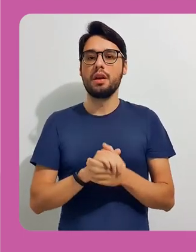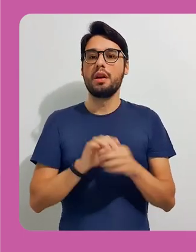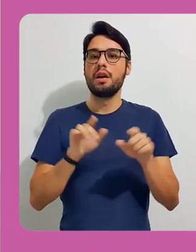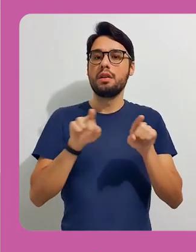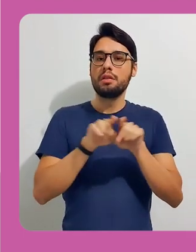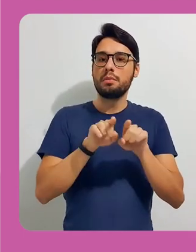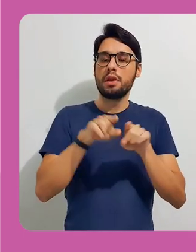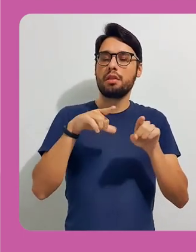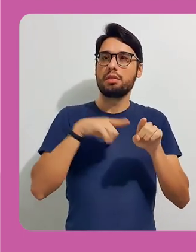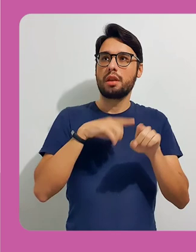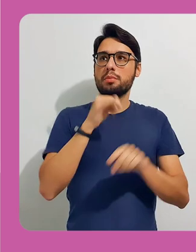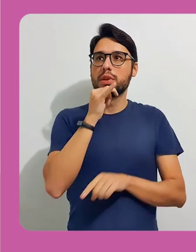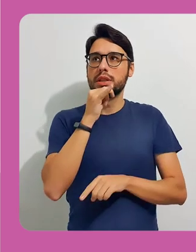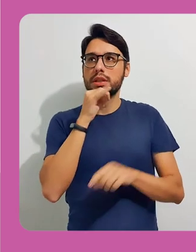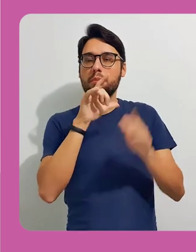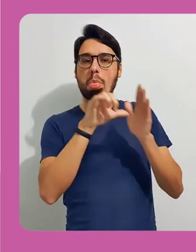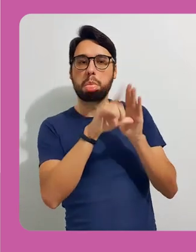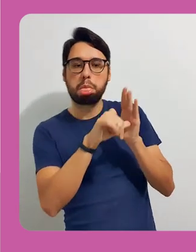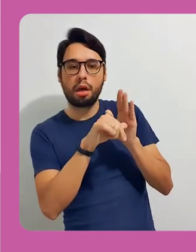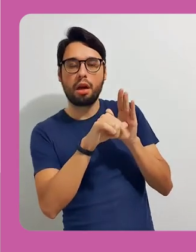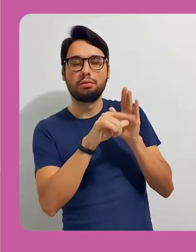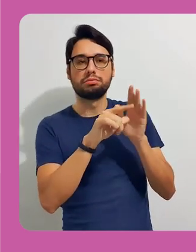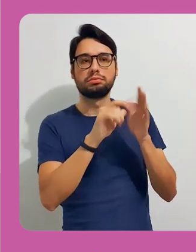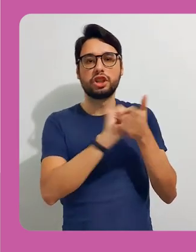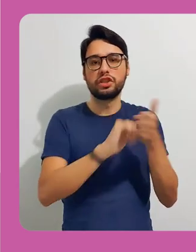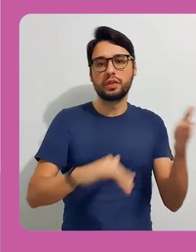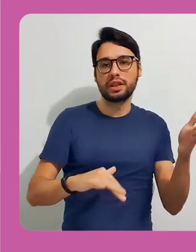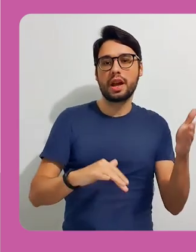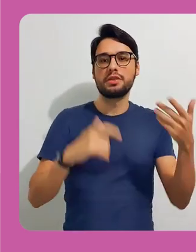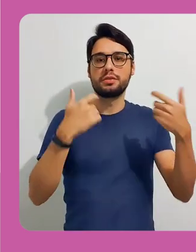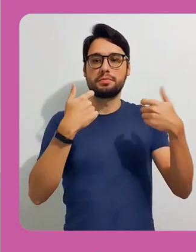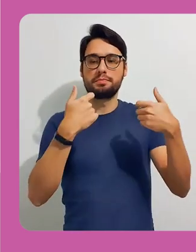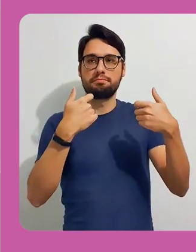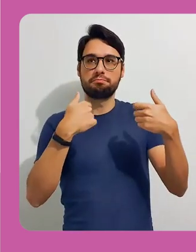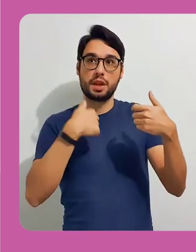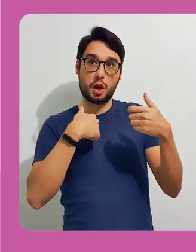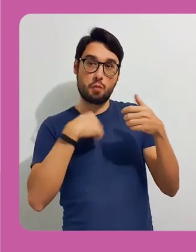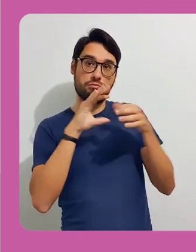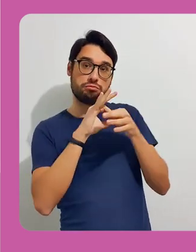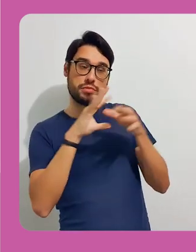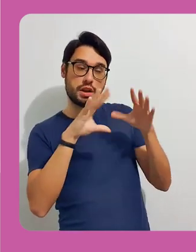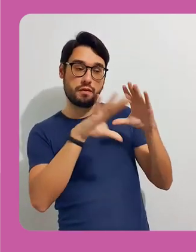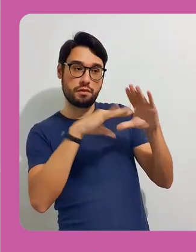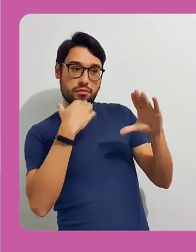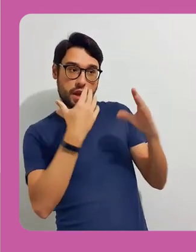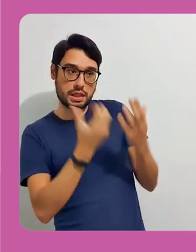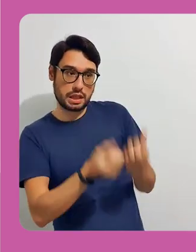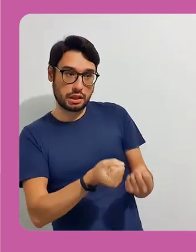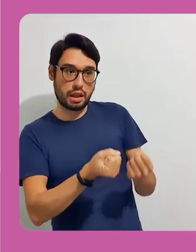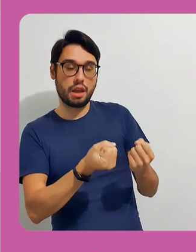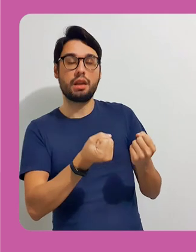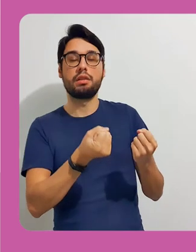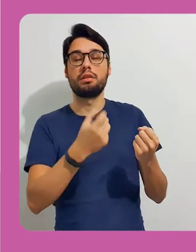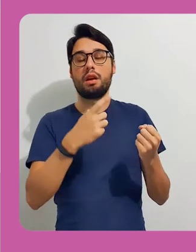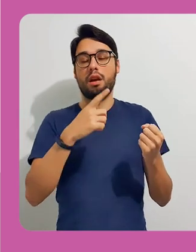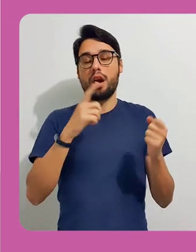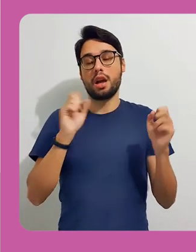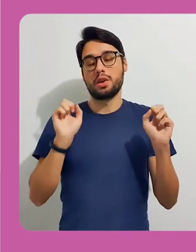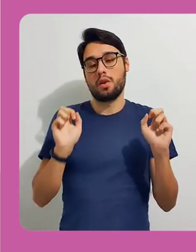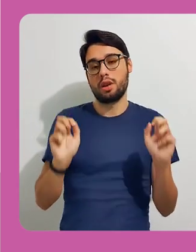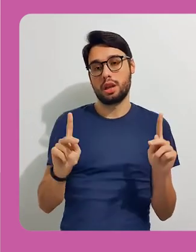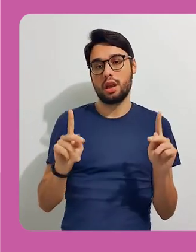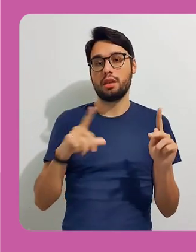a opção padrão notificar estudante isso aqui quando você faz a correção então vai a correção para o aluno parece um